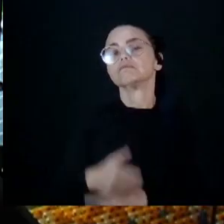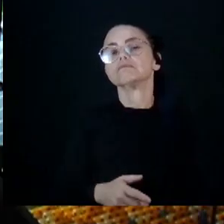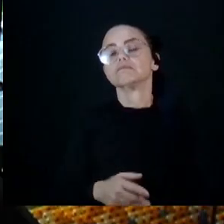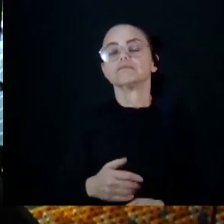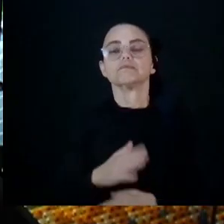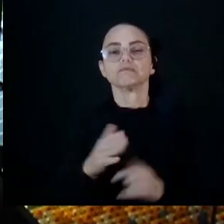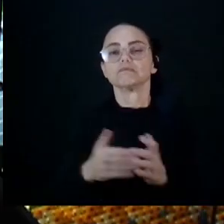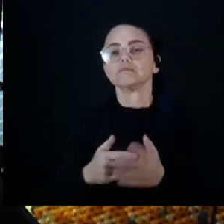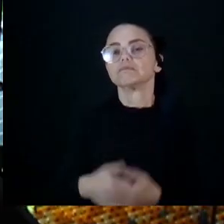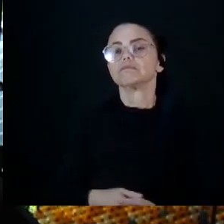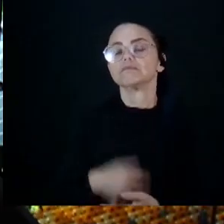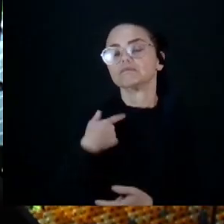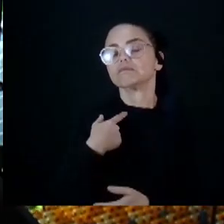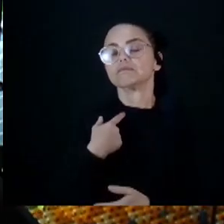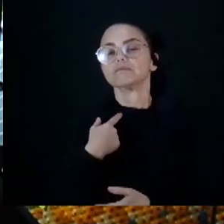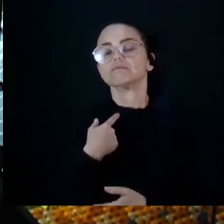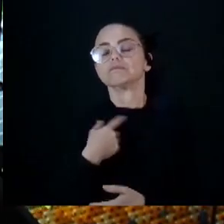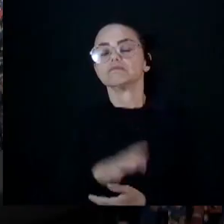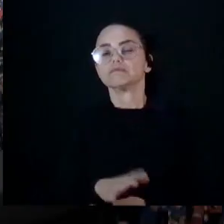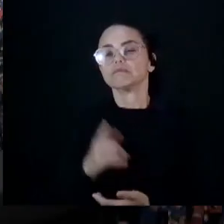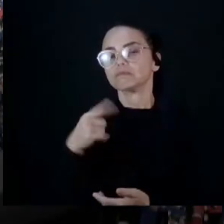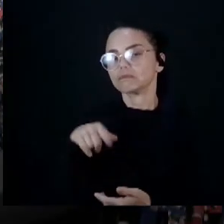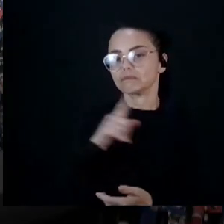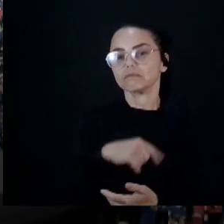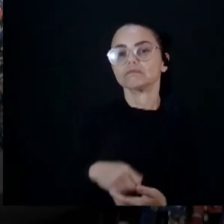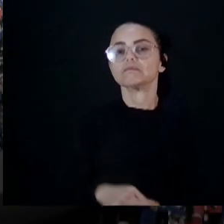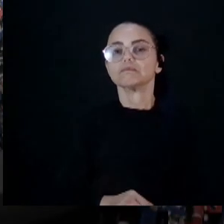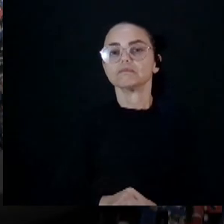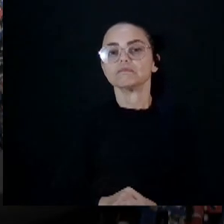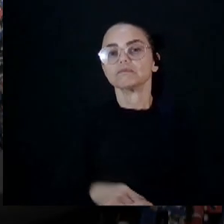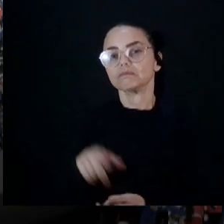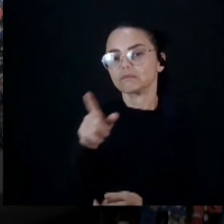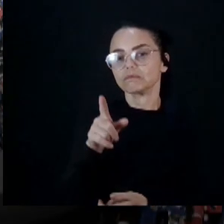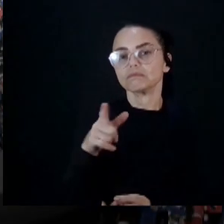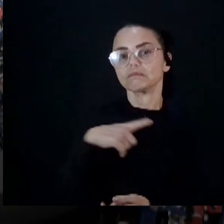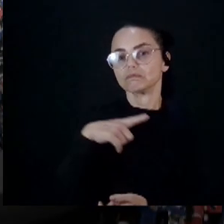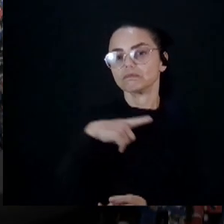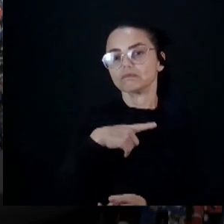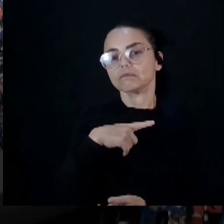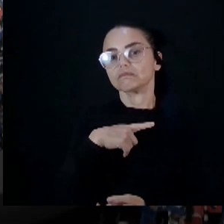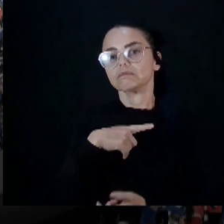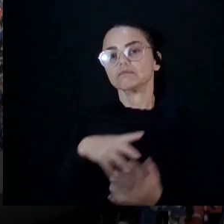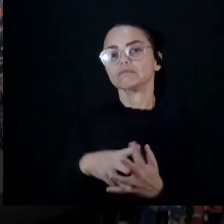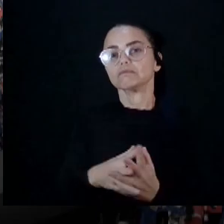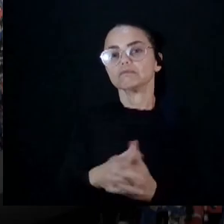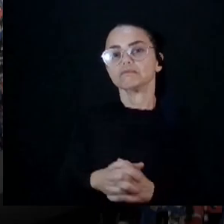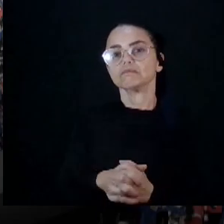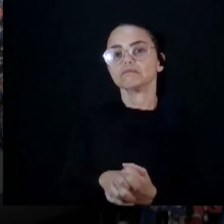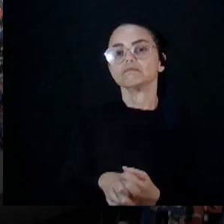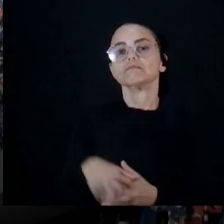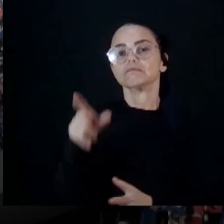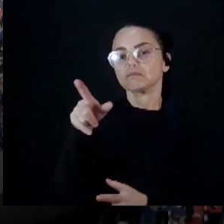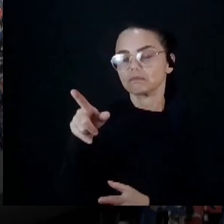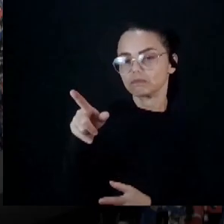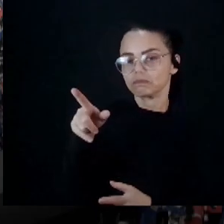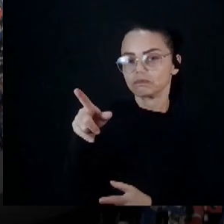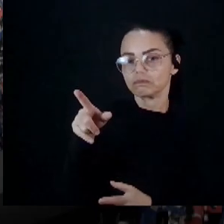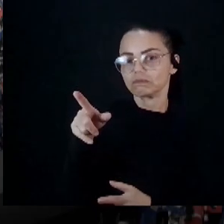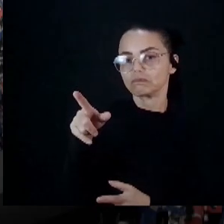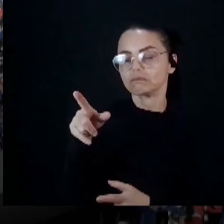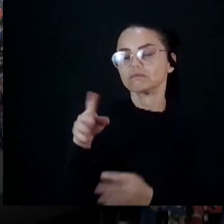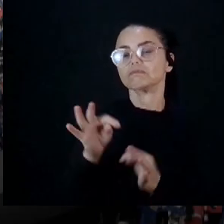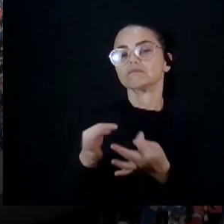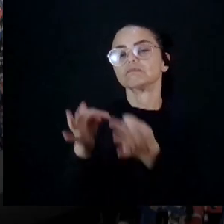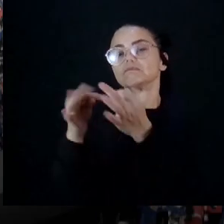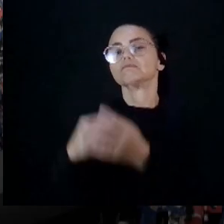E muito questões de arbitragem, né? Então, a gente já tem aí desde um VAR, várias coisinhas aí, que ajudam o